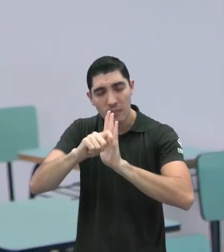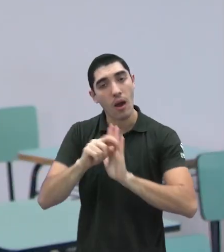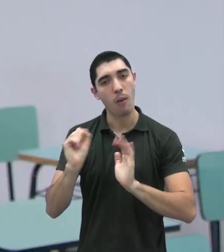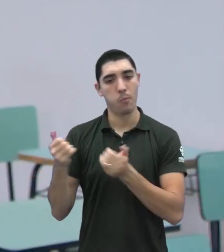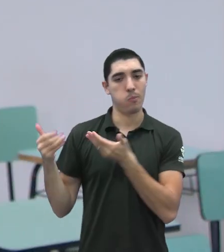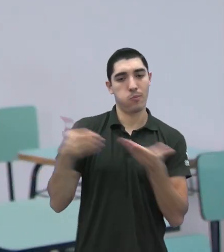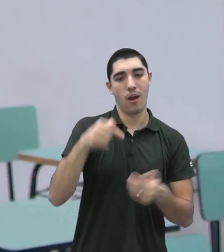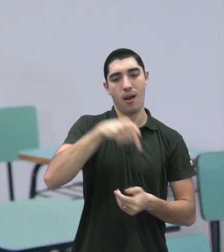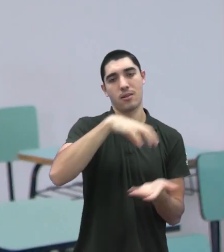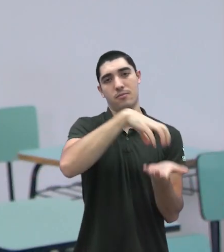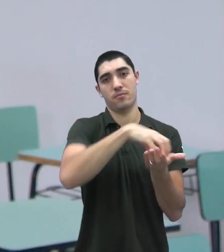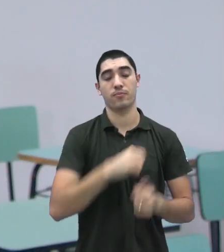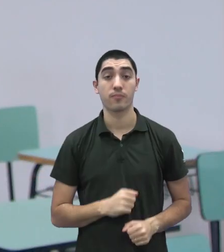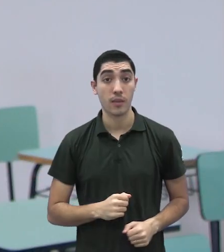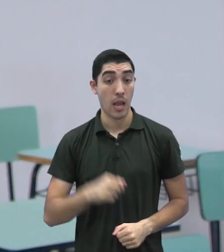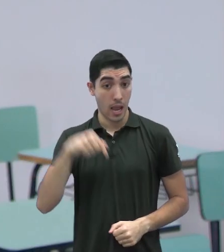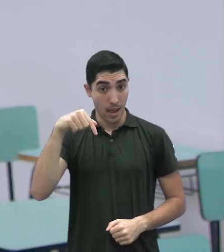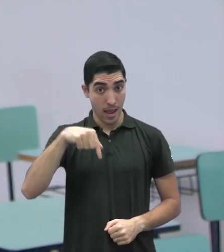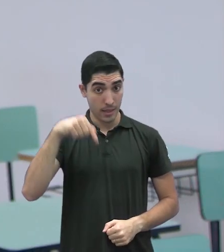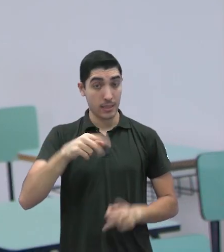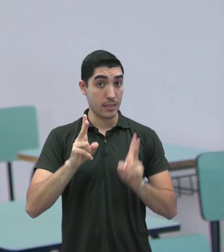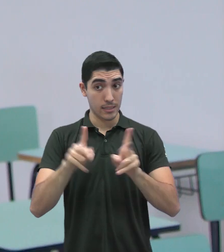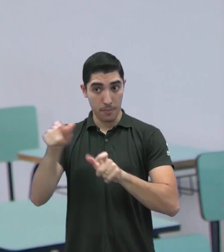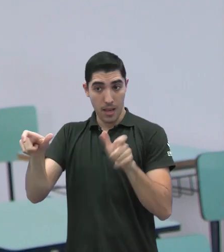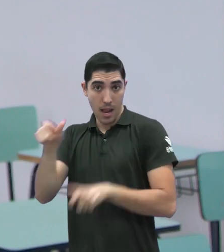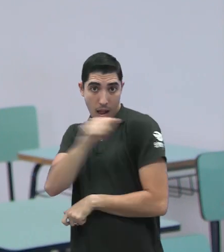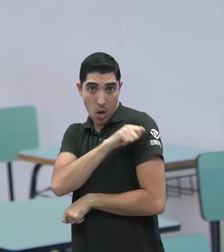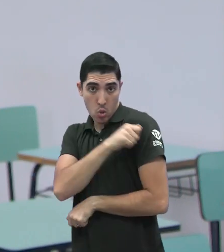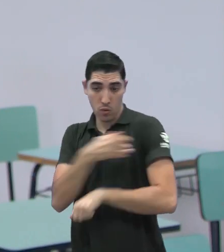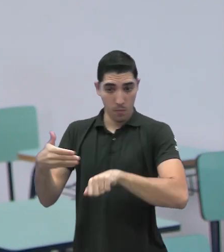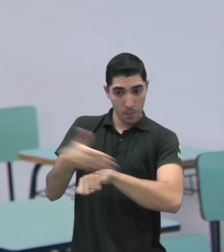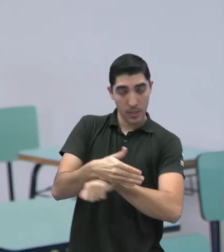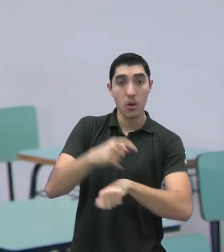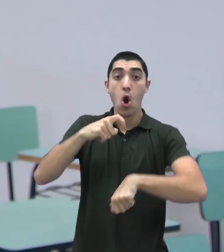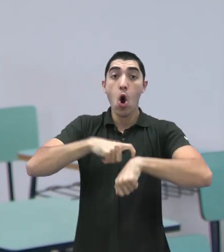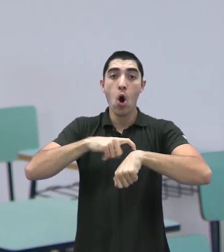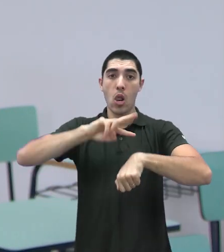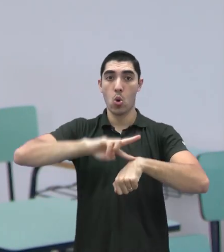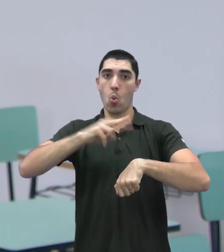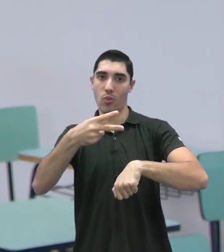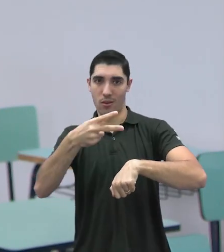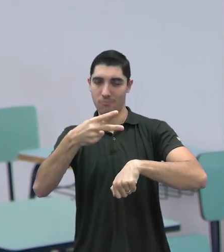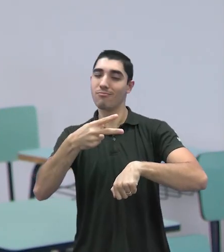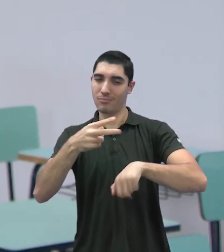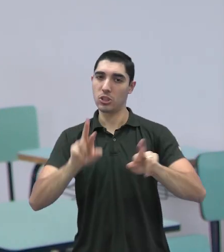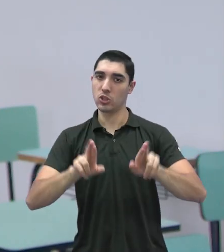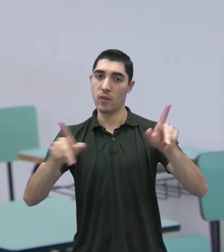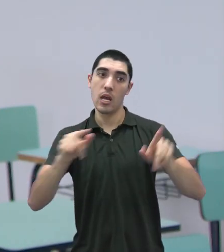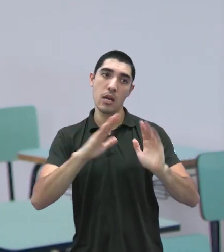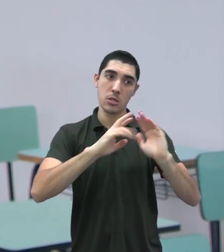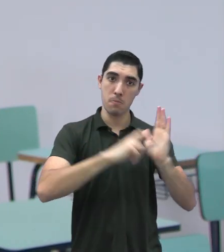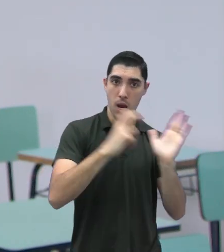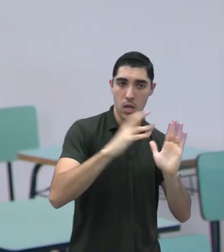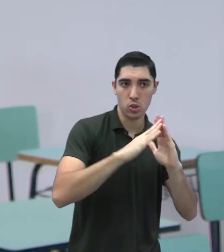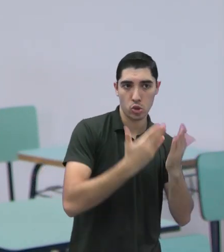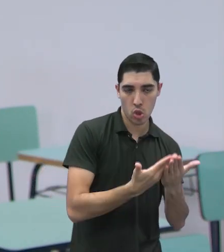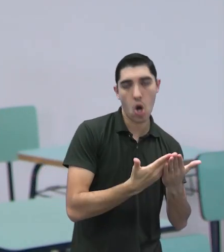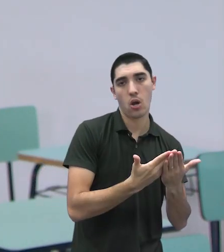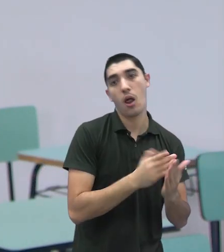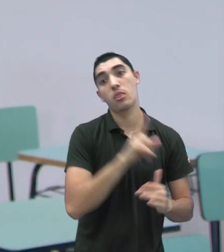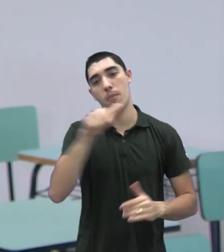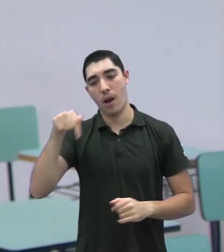Eles vêm aqui no contraturno e recebem o apoio necessário para que possam desenvolver